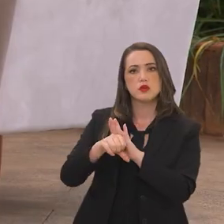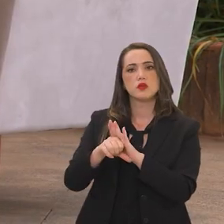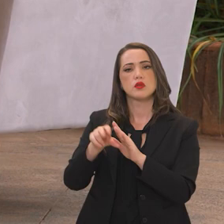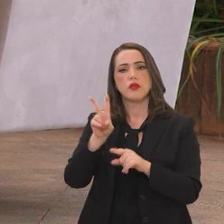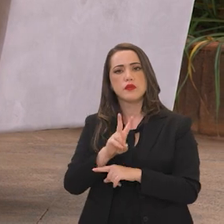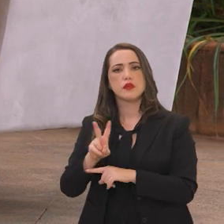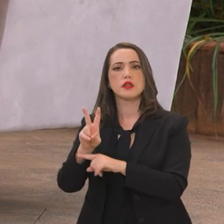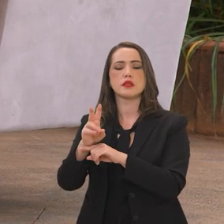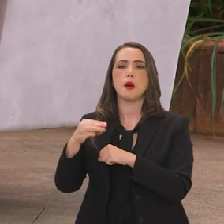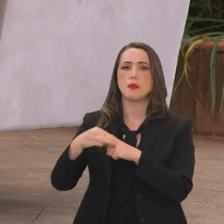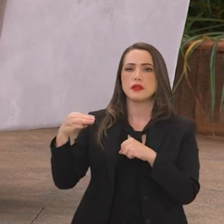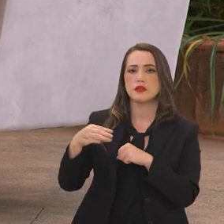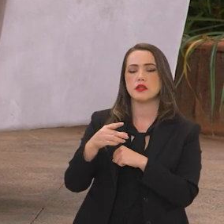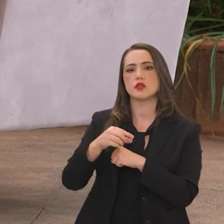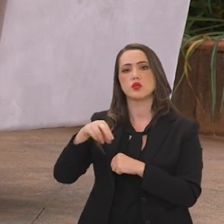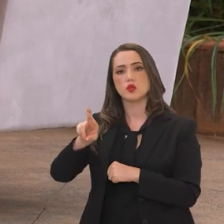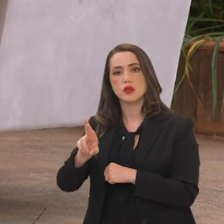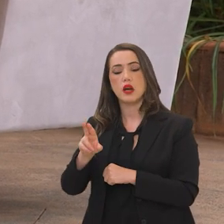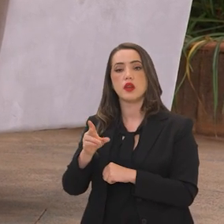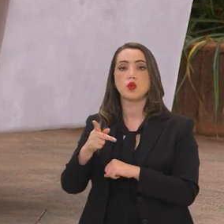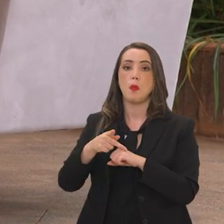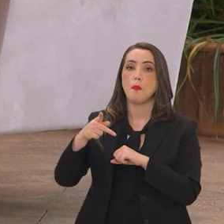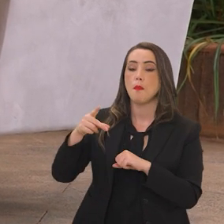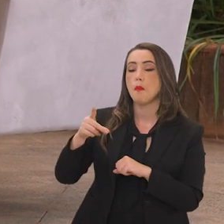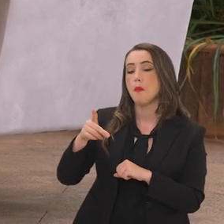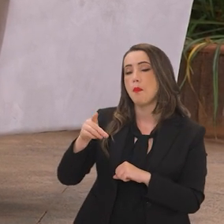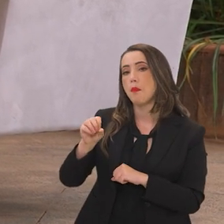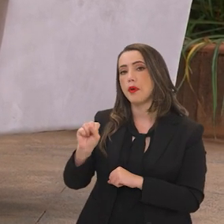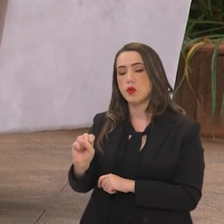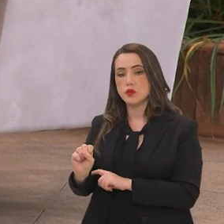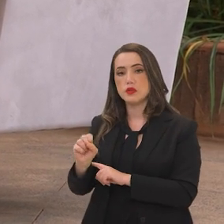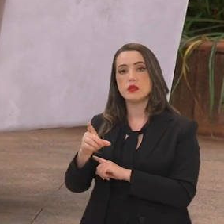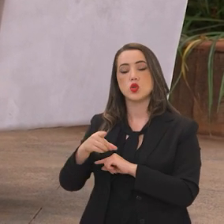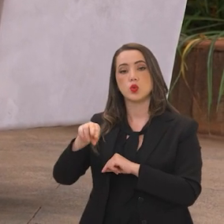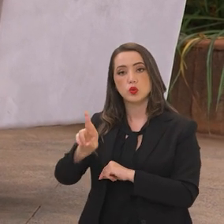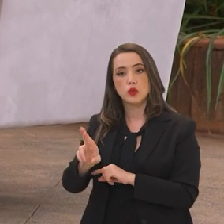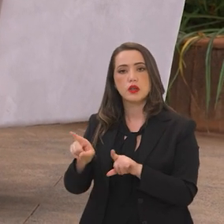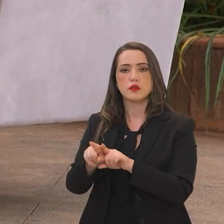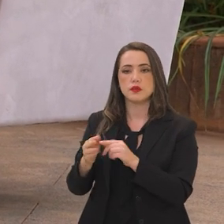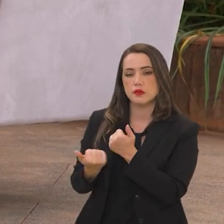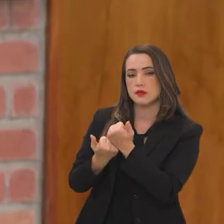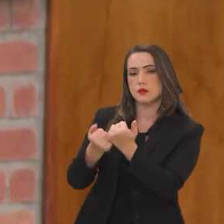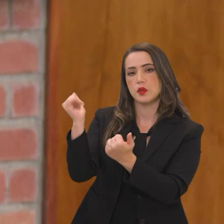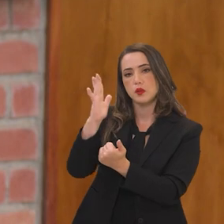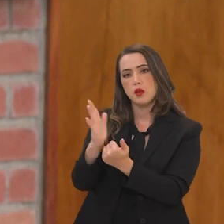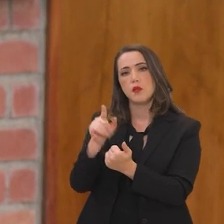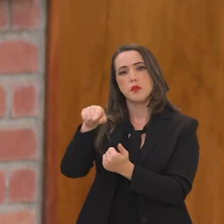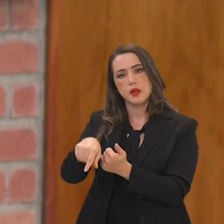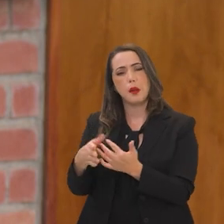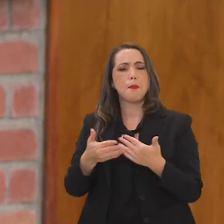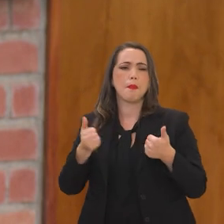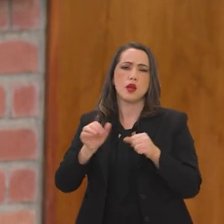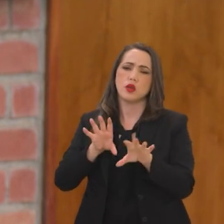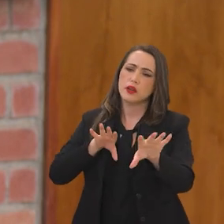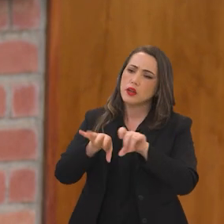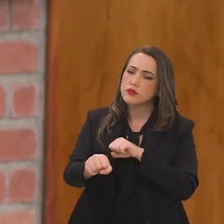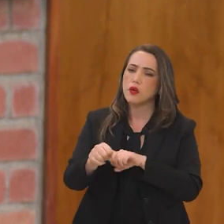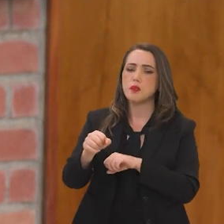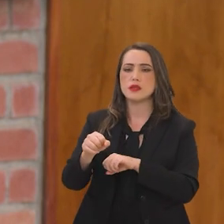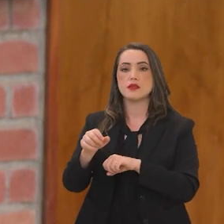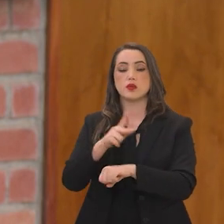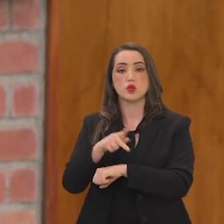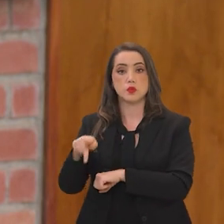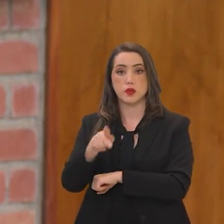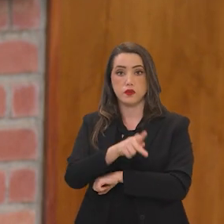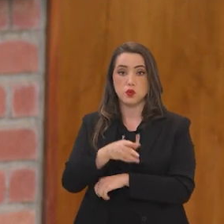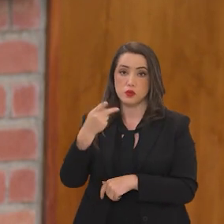é financiar o mestrado pós doutorado mas também contribui no país com a melhoria da formação dos professores que estão nas escolas